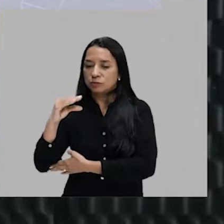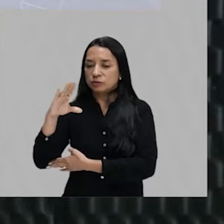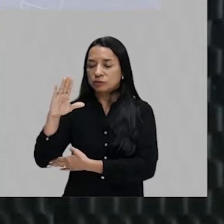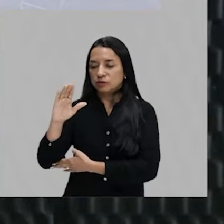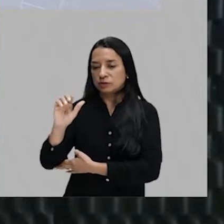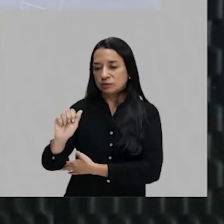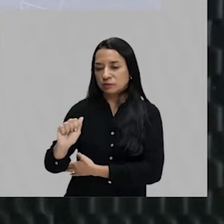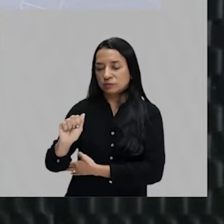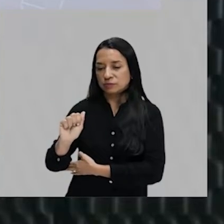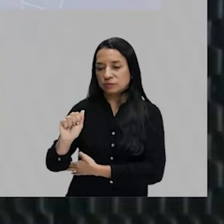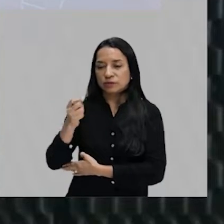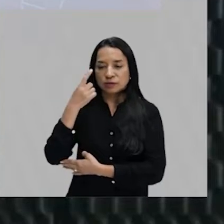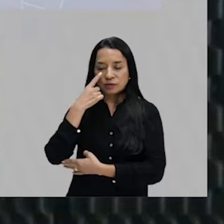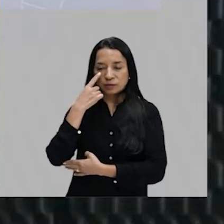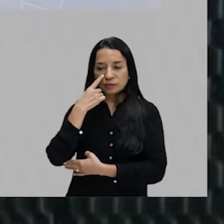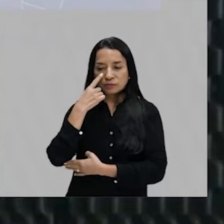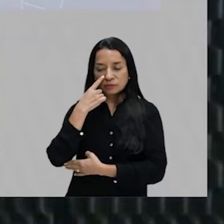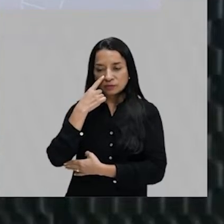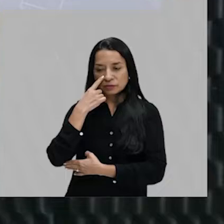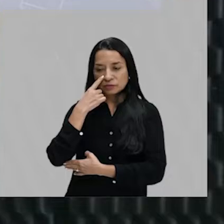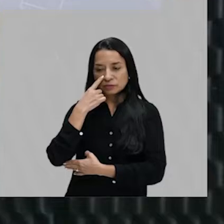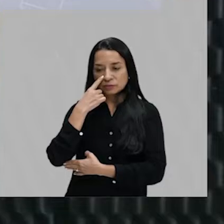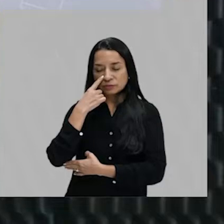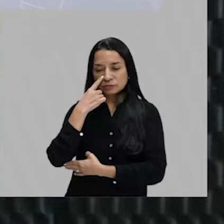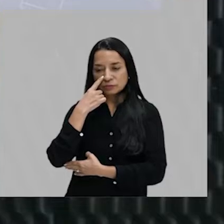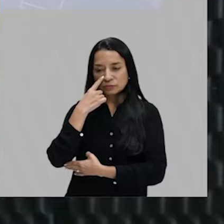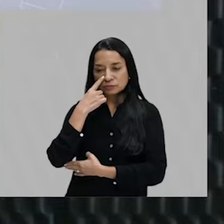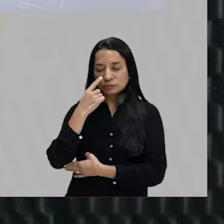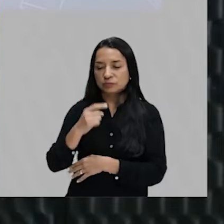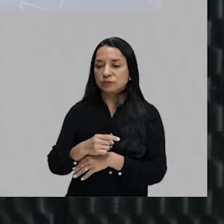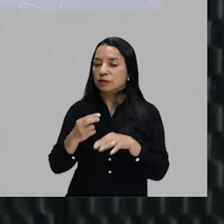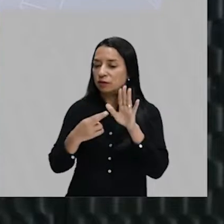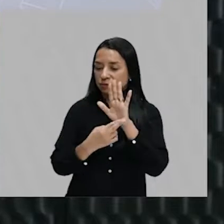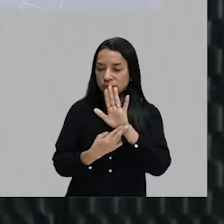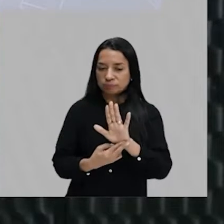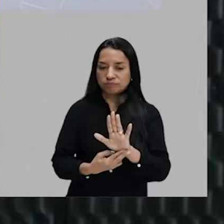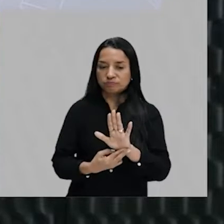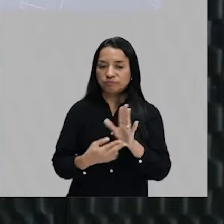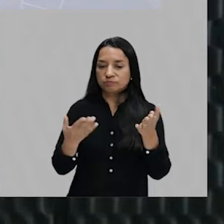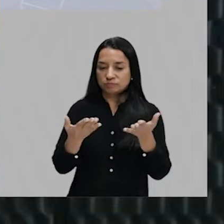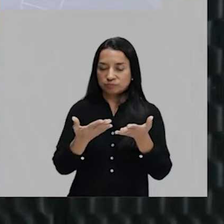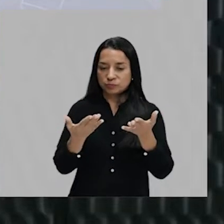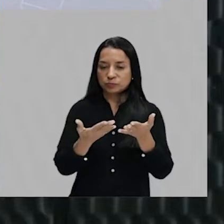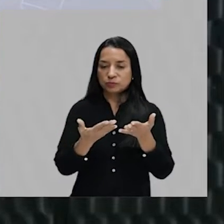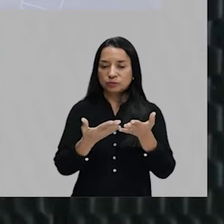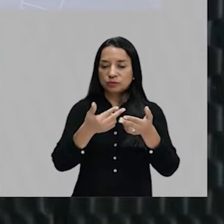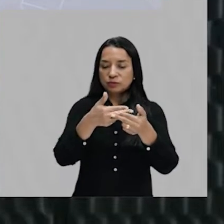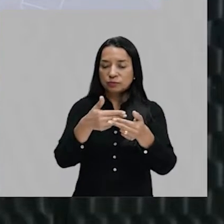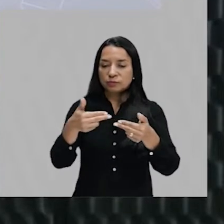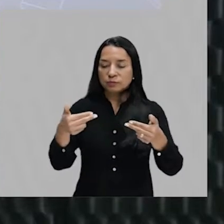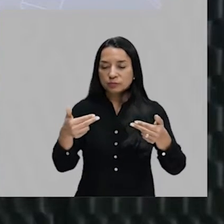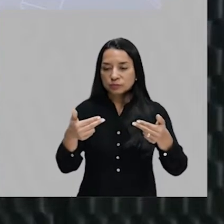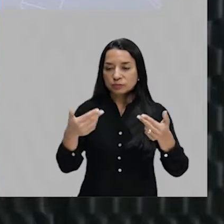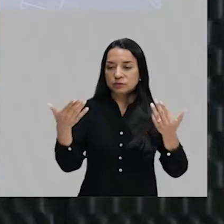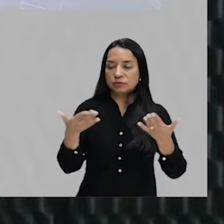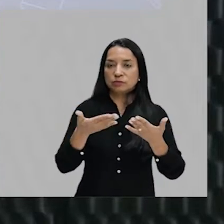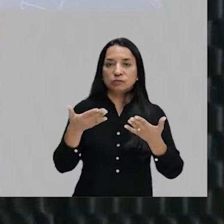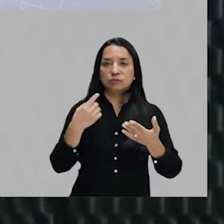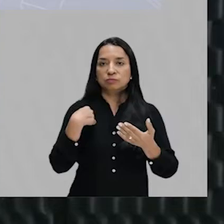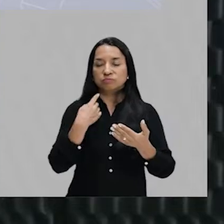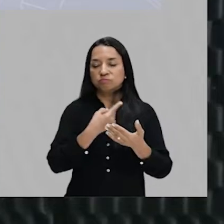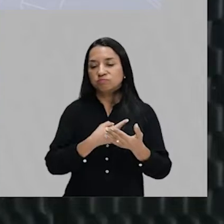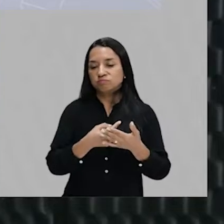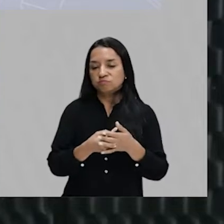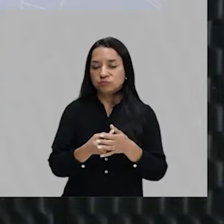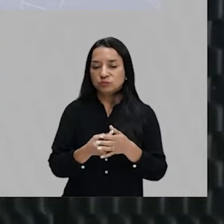continuar Então veja aqui nós estávamos né representando analisando é lementos Agora nós